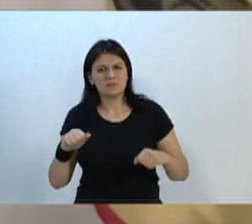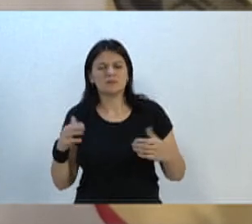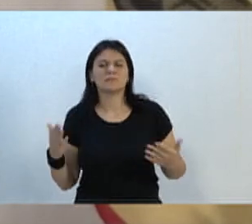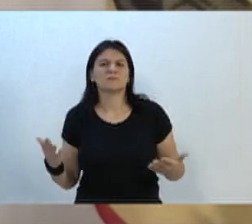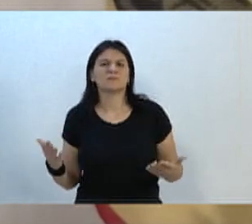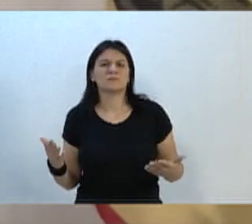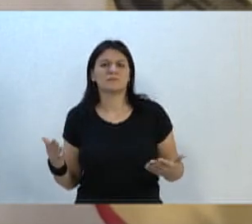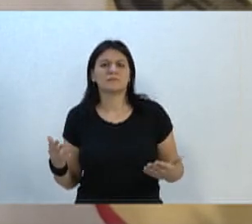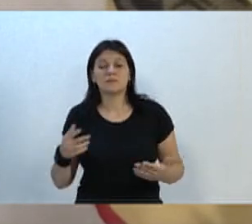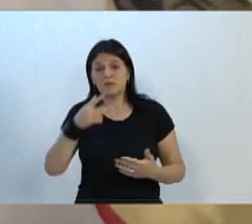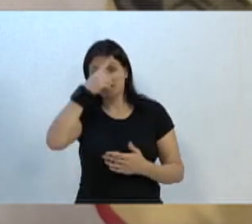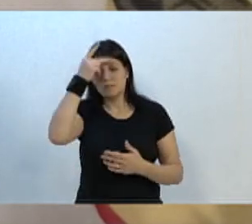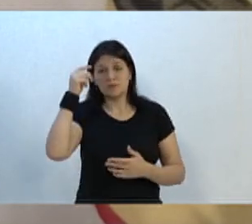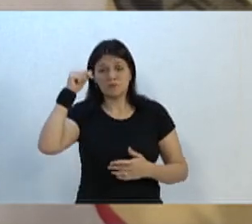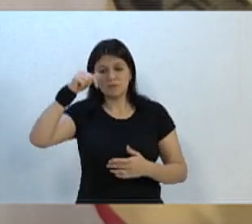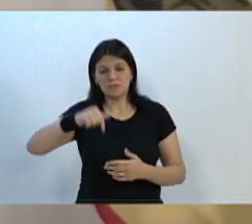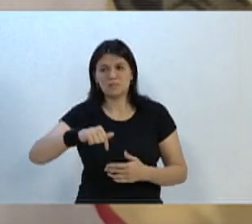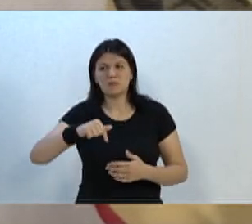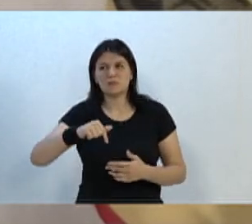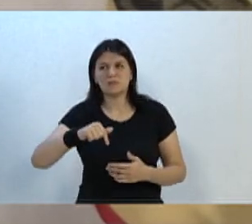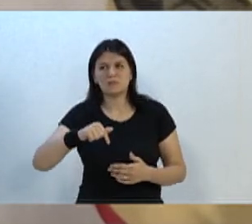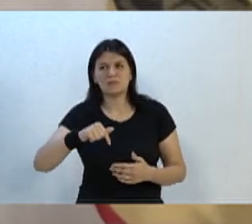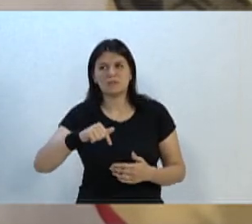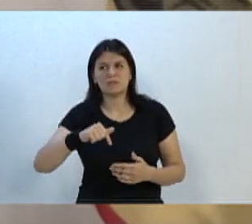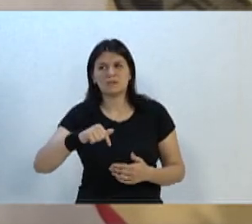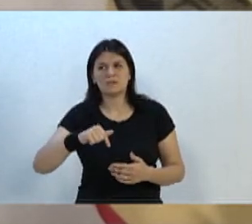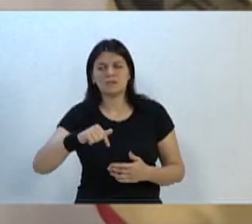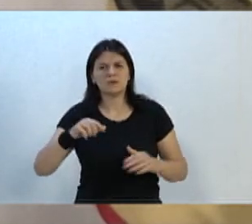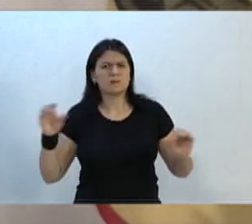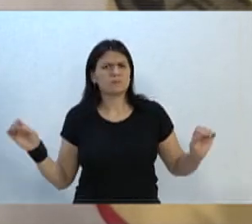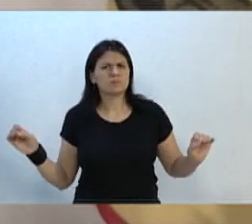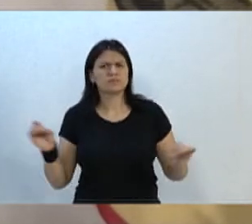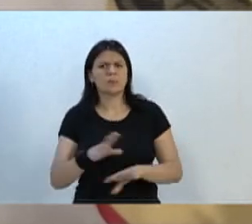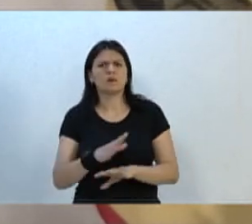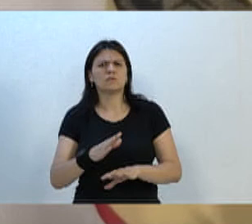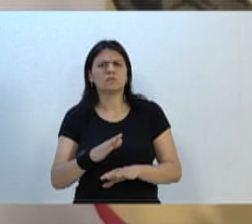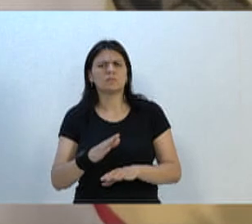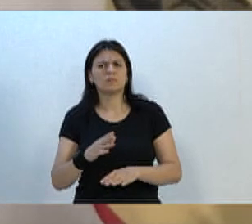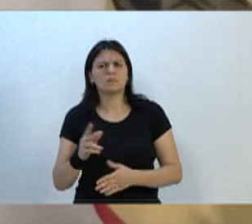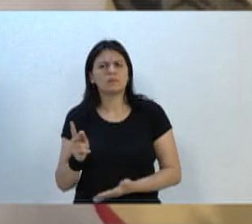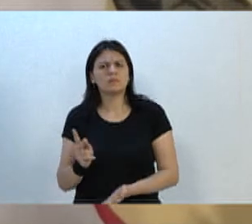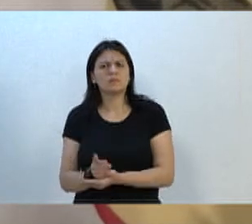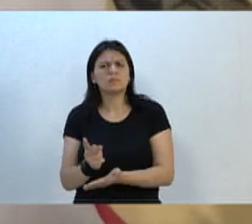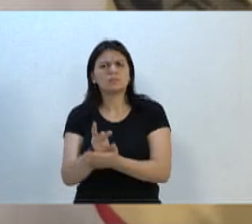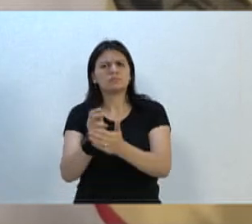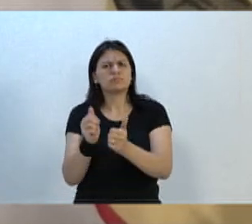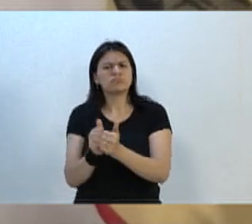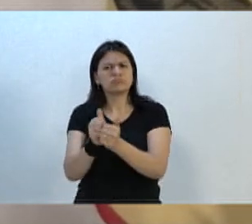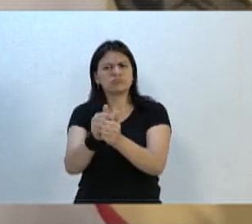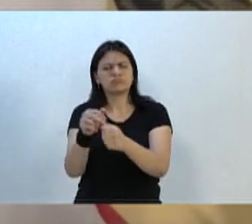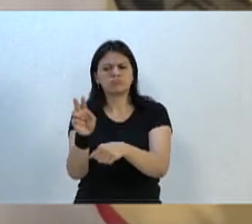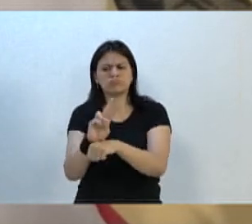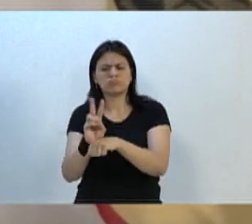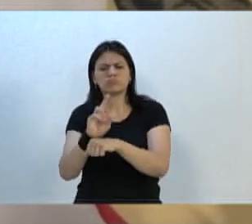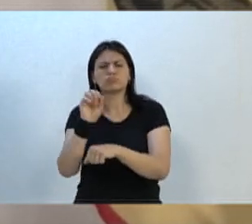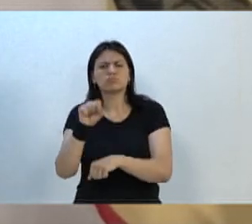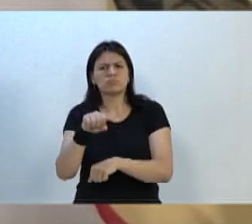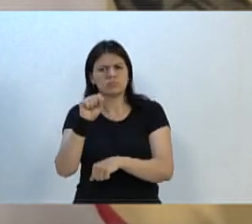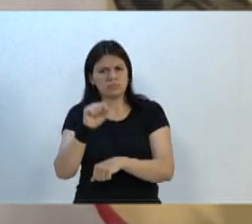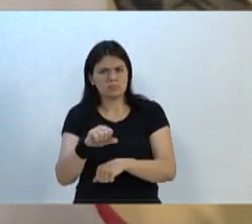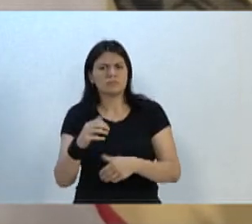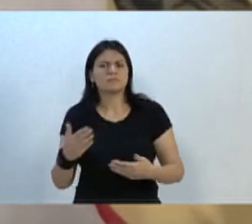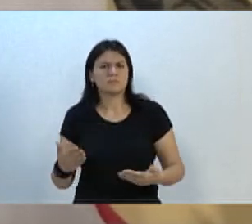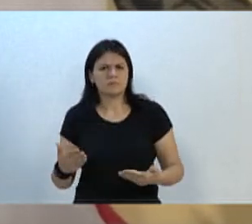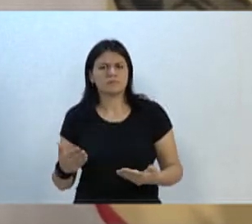as pessoas que aqui estão a gente dá um basta e começa a acompanhar e começa a fiscalizar sim mas fiscalizar